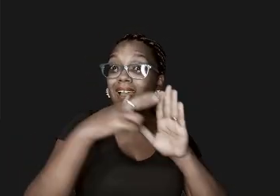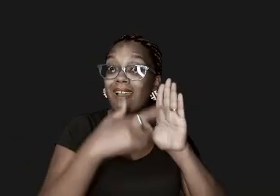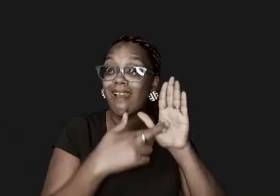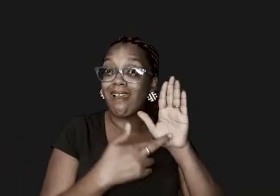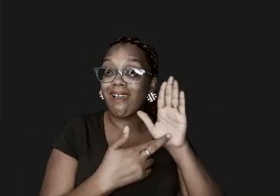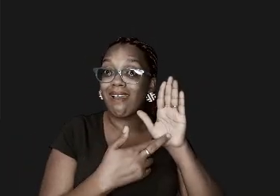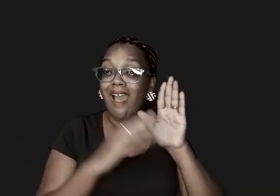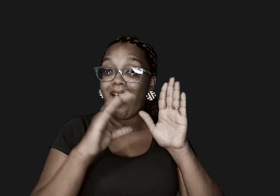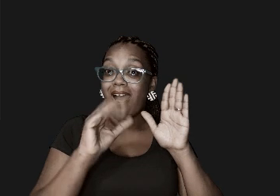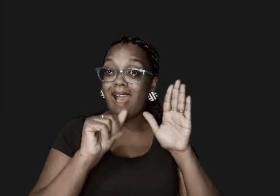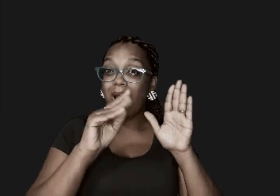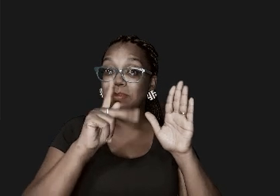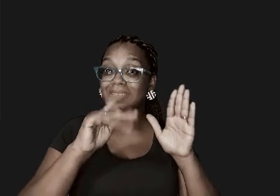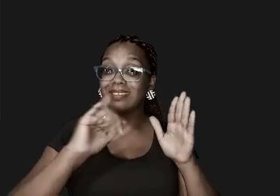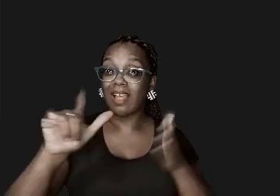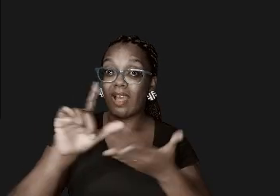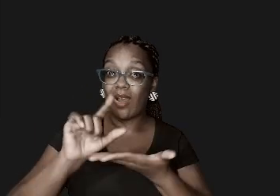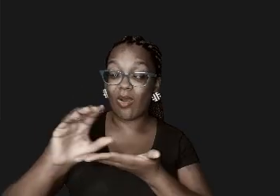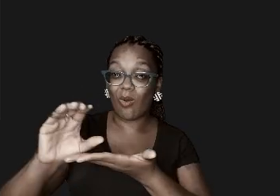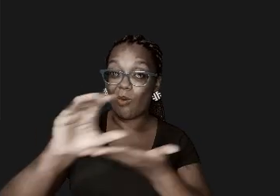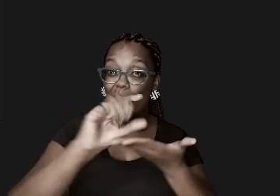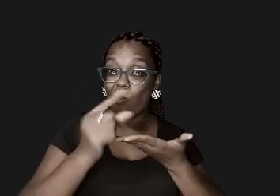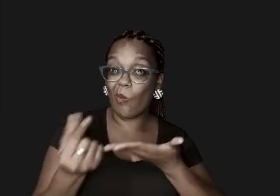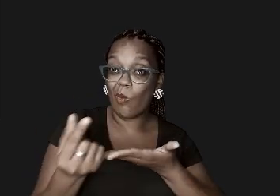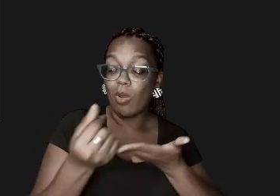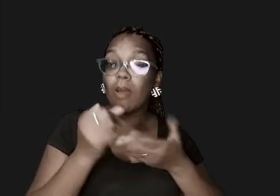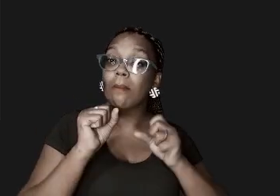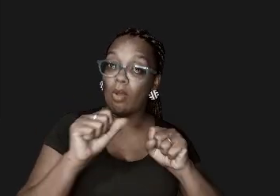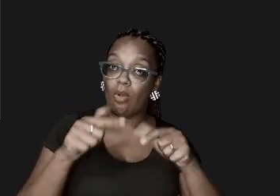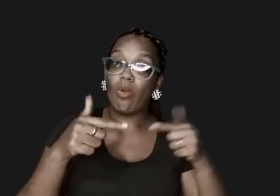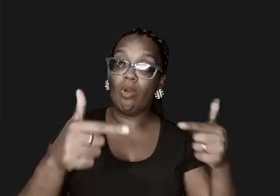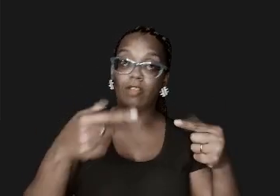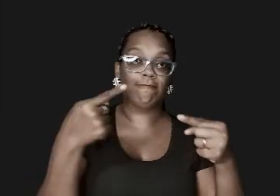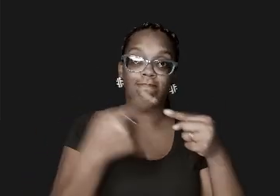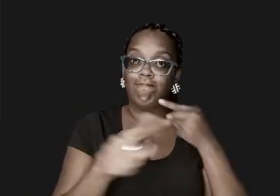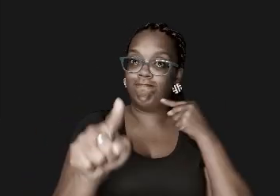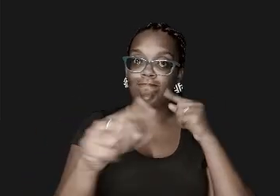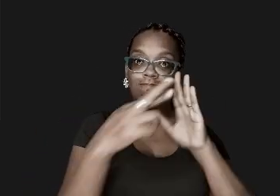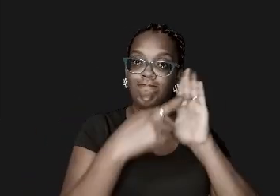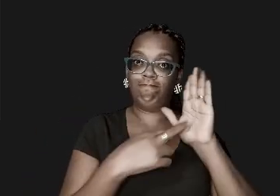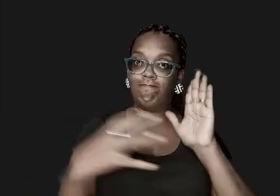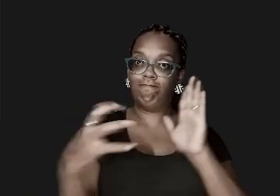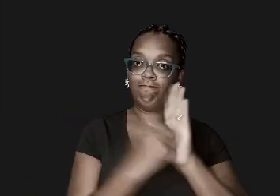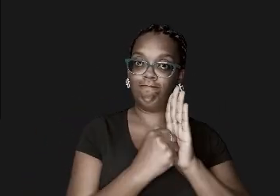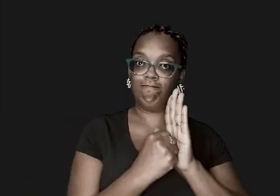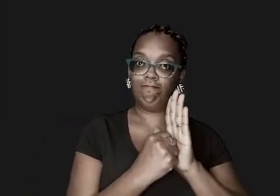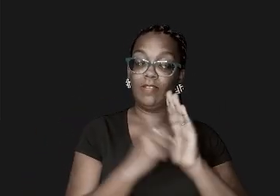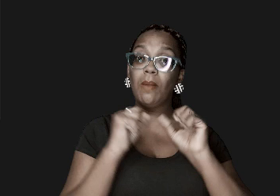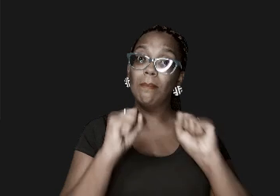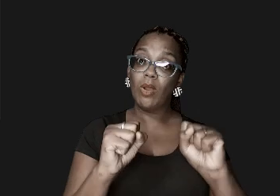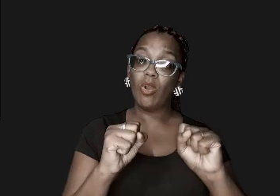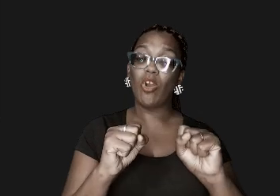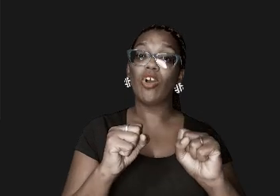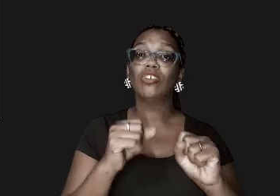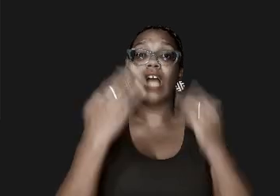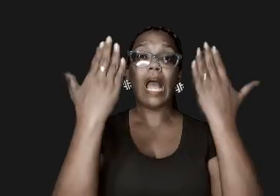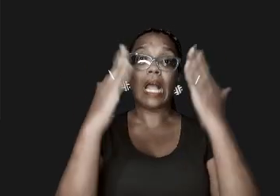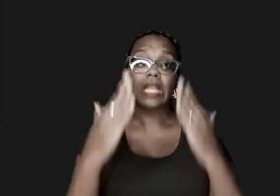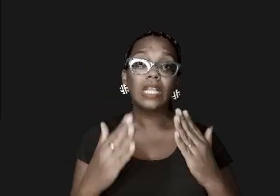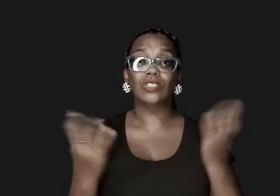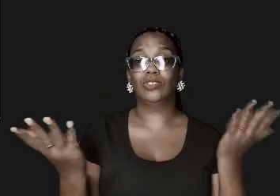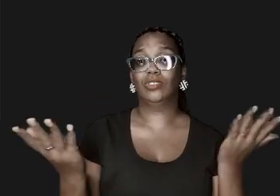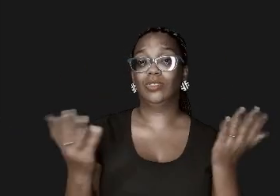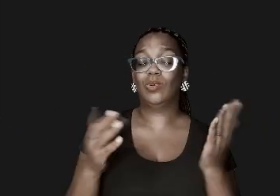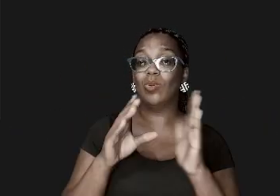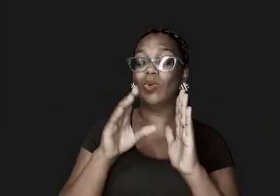falando sobre qualquer assunto quando você falar sobre questões relativas é um mercado regulado no mercado de capitais ou você pode estar